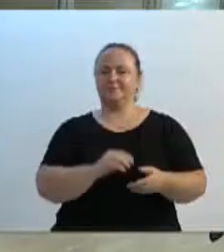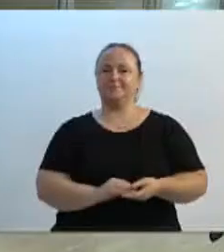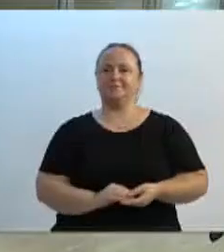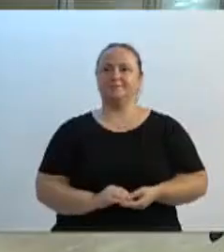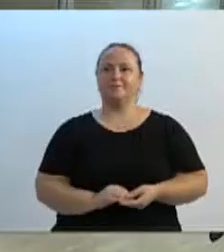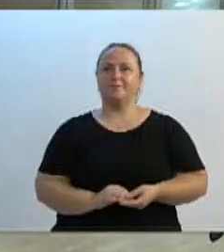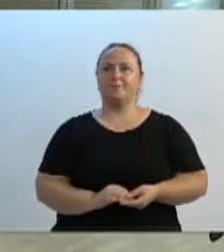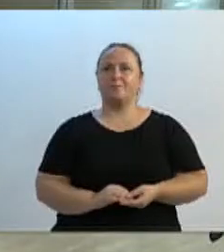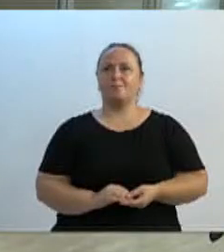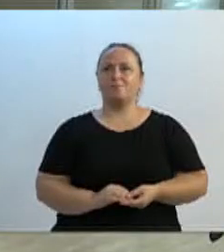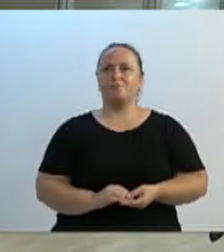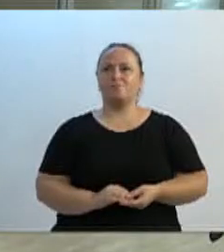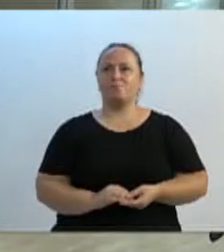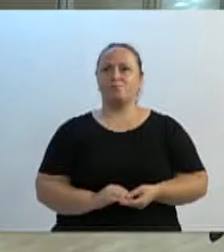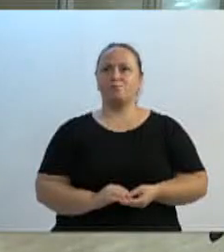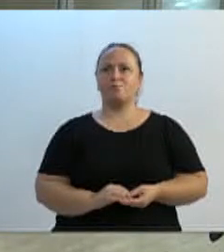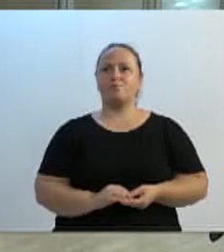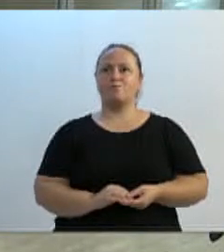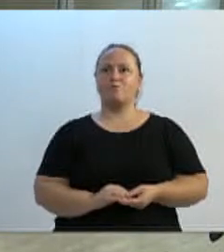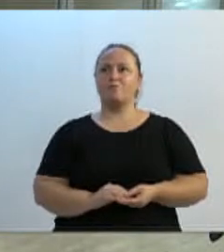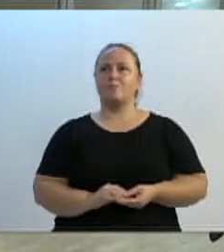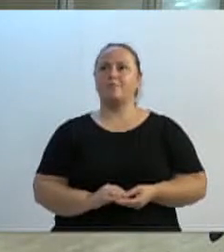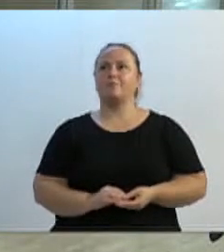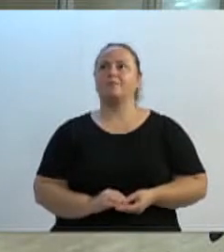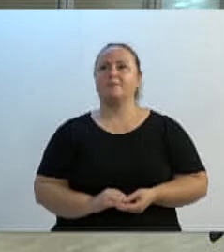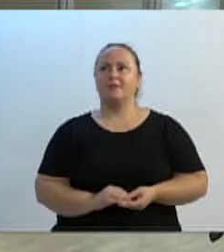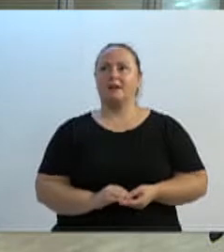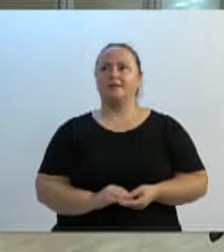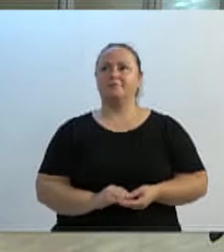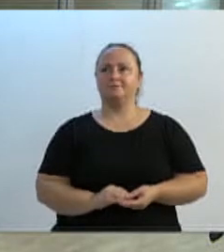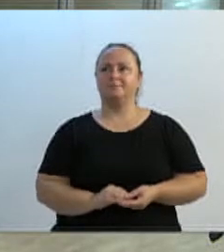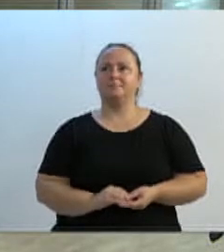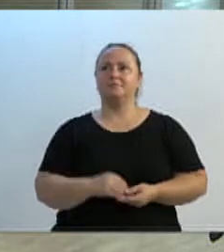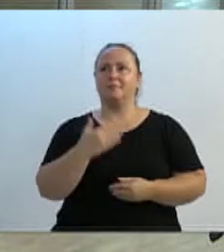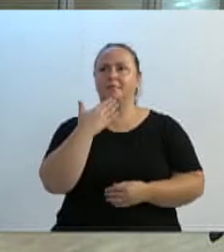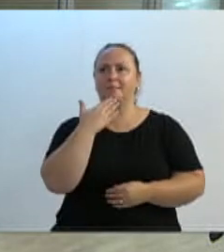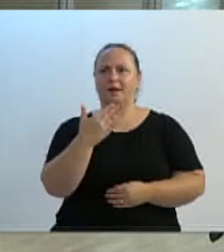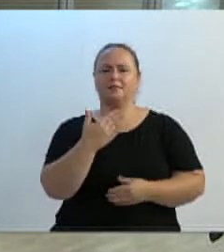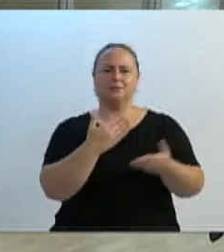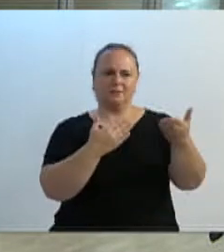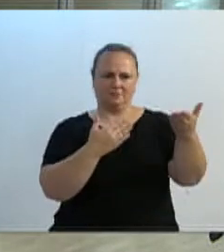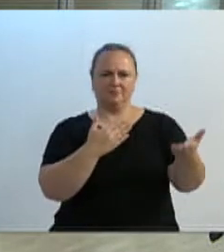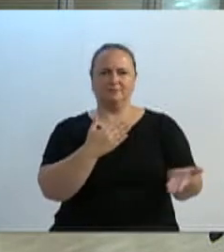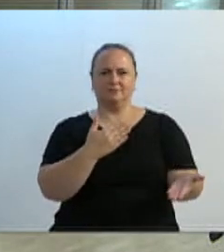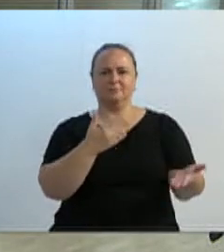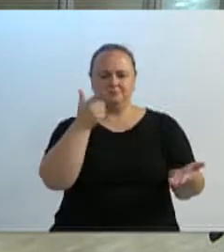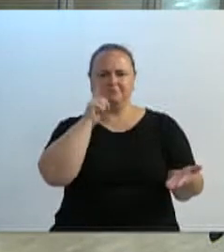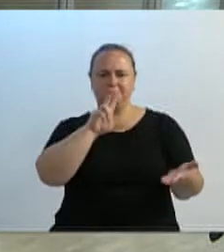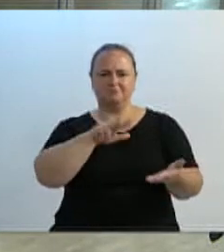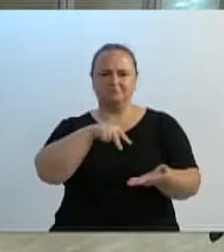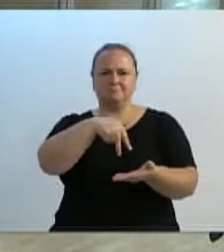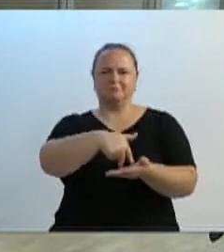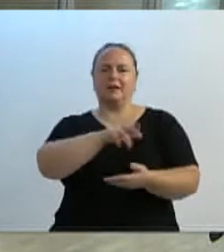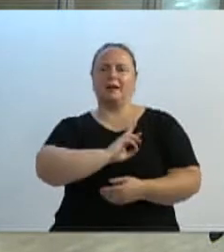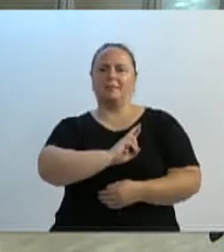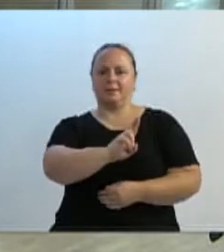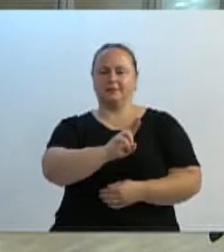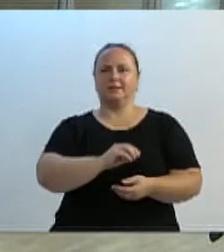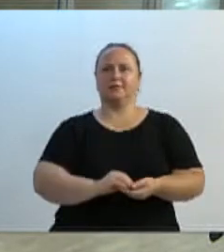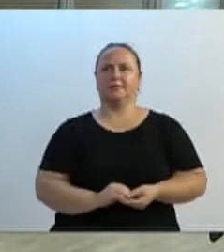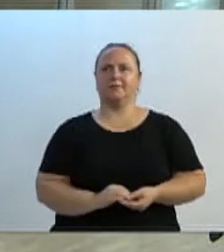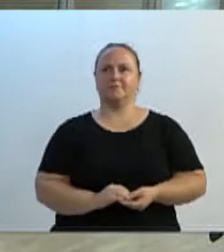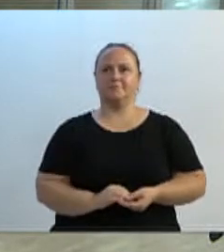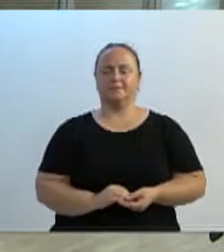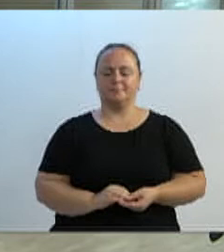Porque aí estaria dentro da questão do tempo. E eu acho até importante, peço, presidente, para que ele possa falar em nome do governo. Vamos lá, senhores. Eu sempre uso